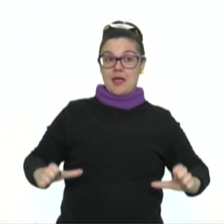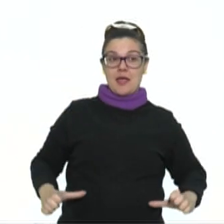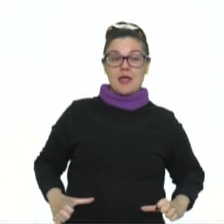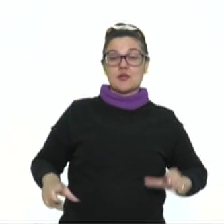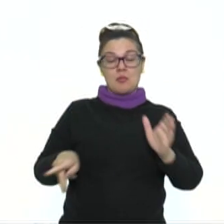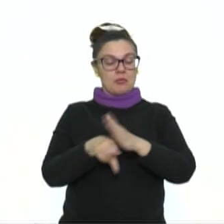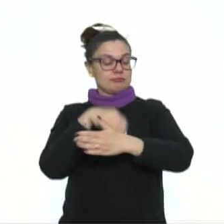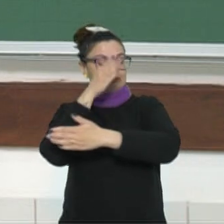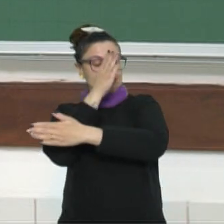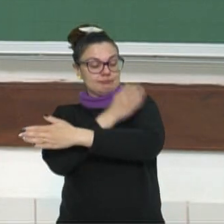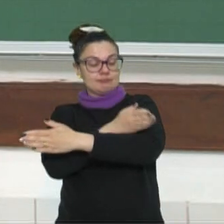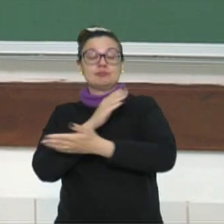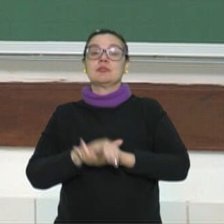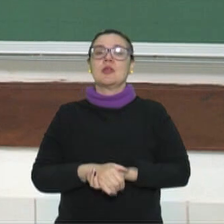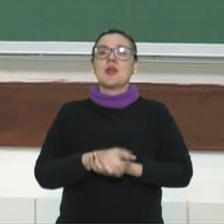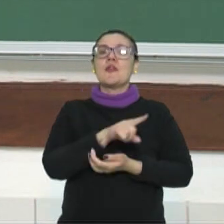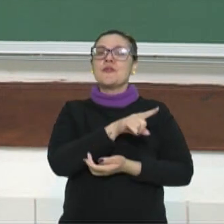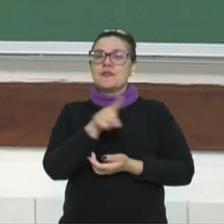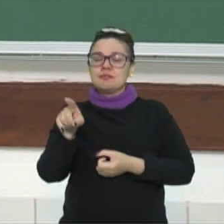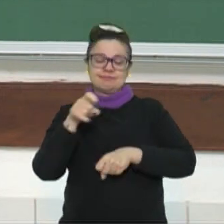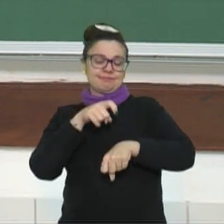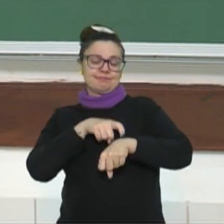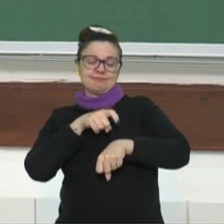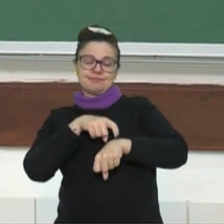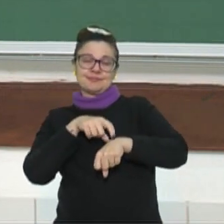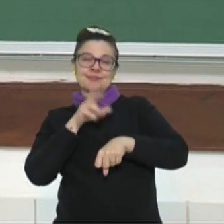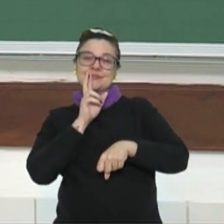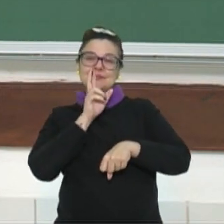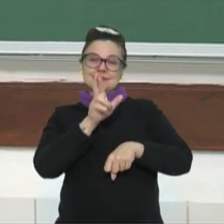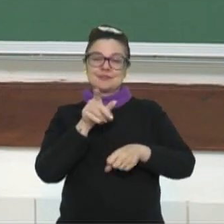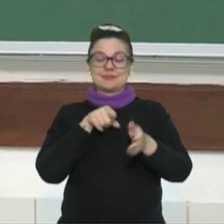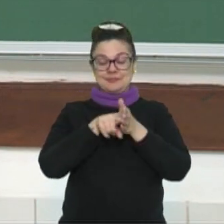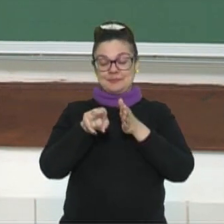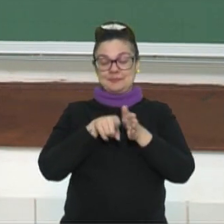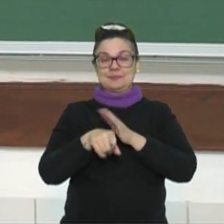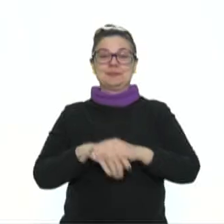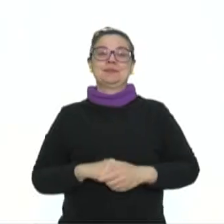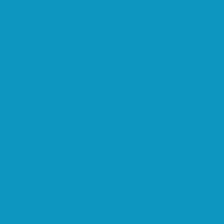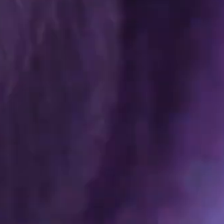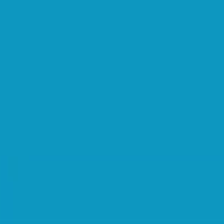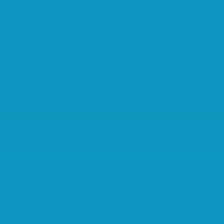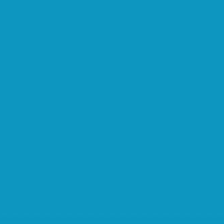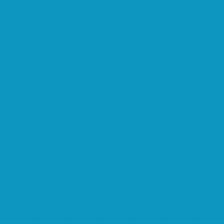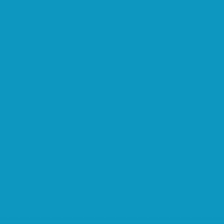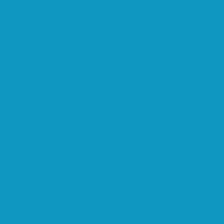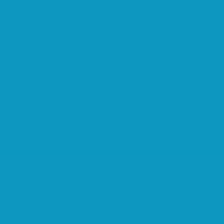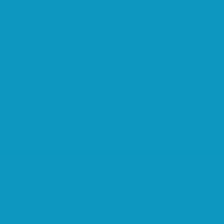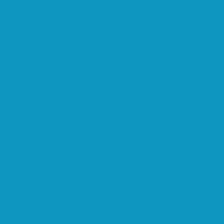período medieval. Então você tem aí alguns minutos para responder essa questão.